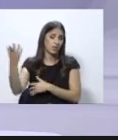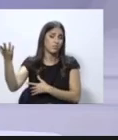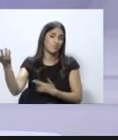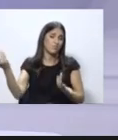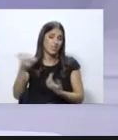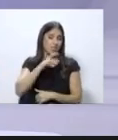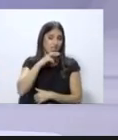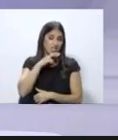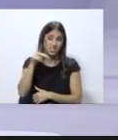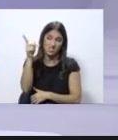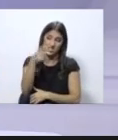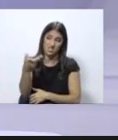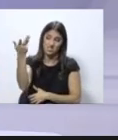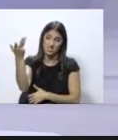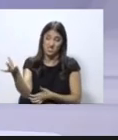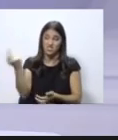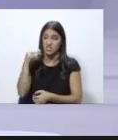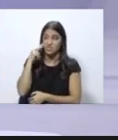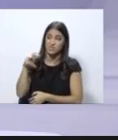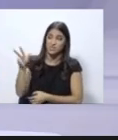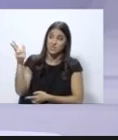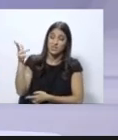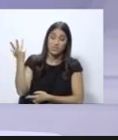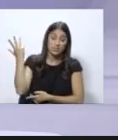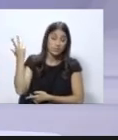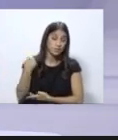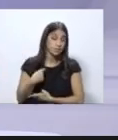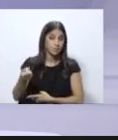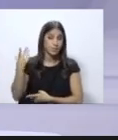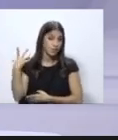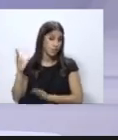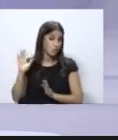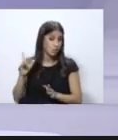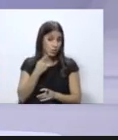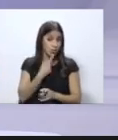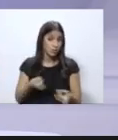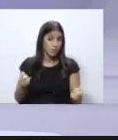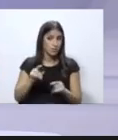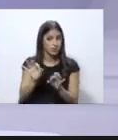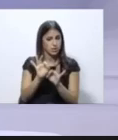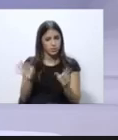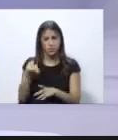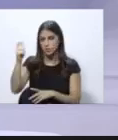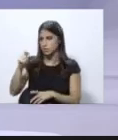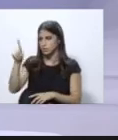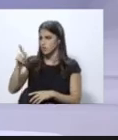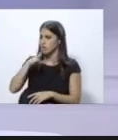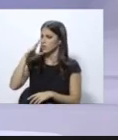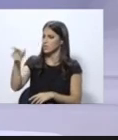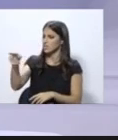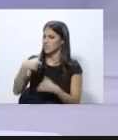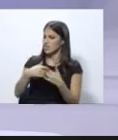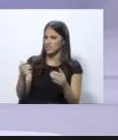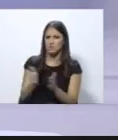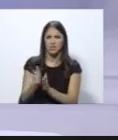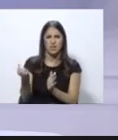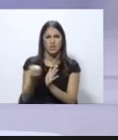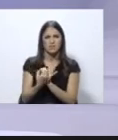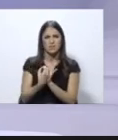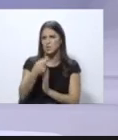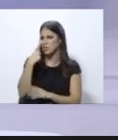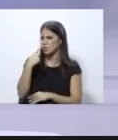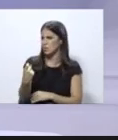triste, a que já nos habituou no passado. E sublinho também isto que o Zé disse, que é a total ausência de coragem